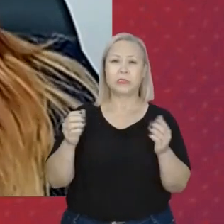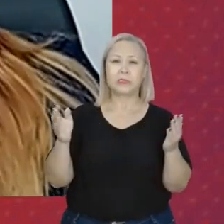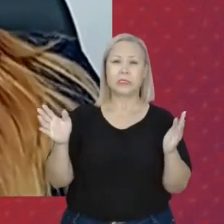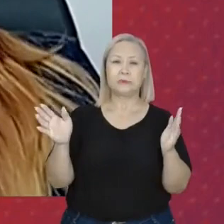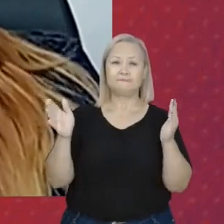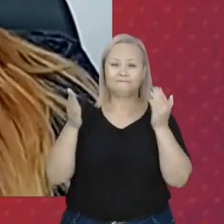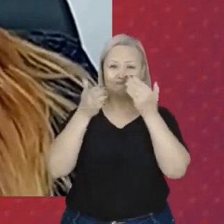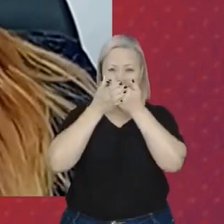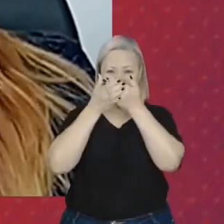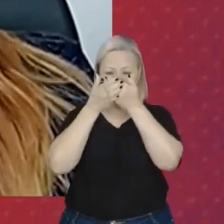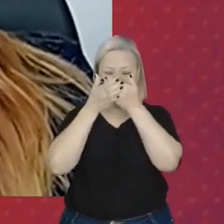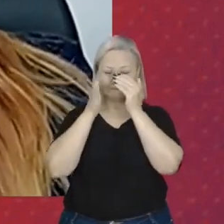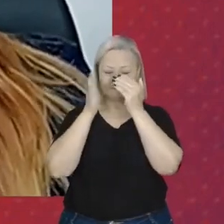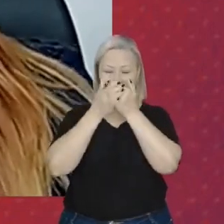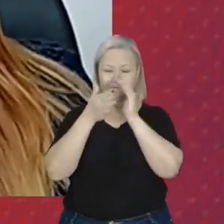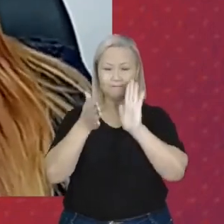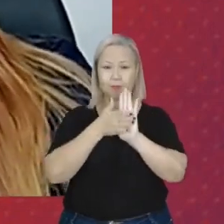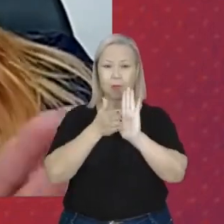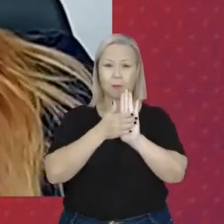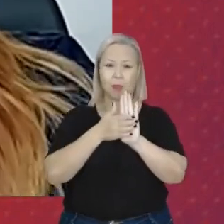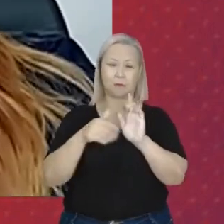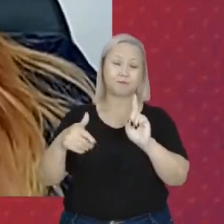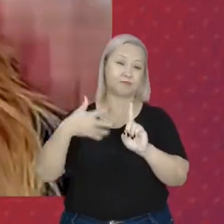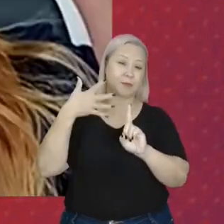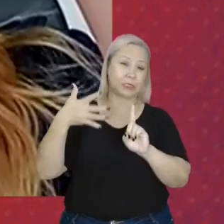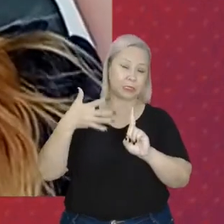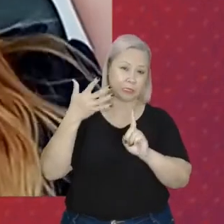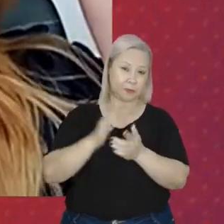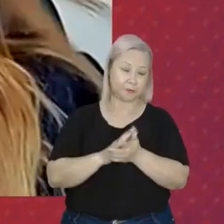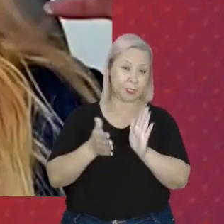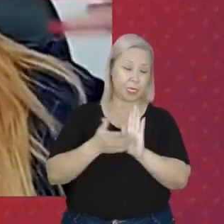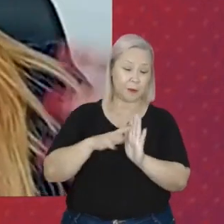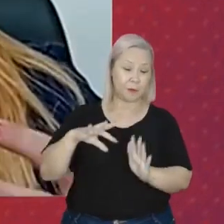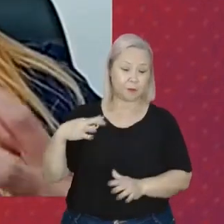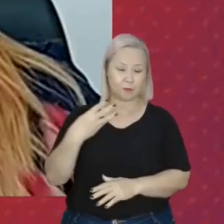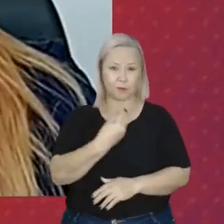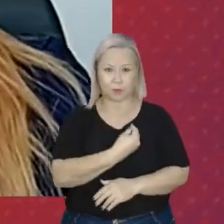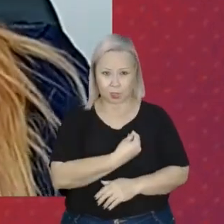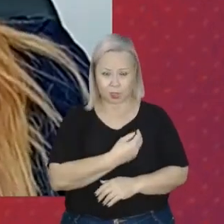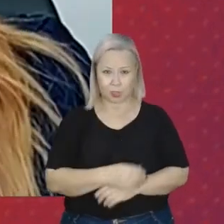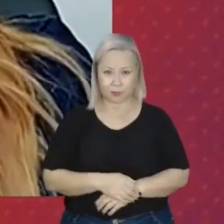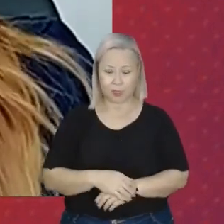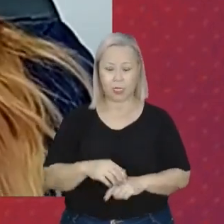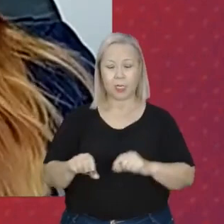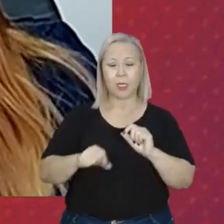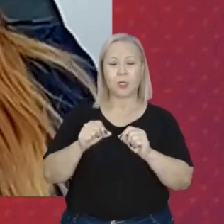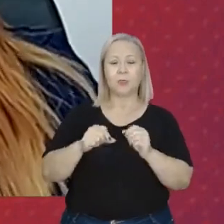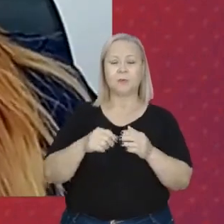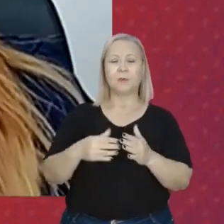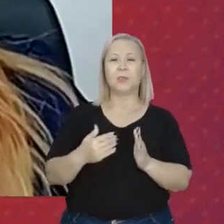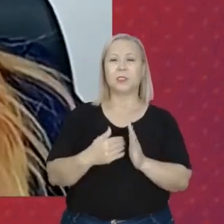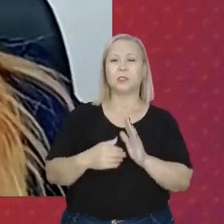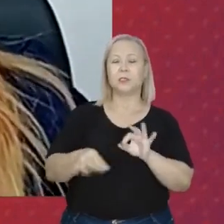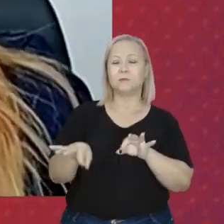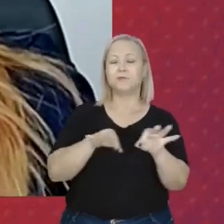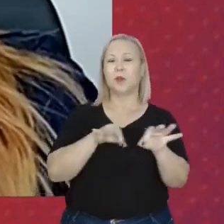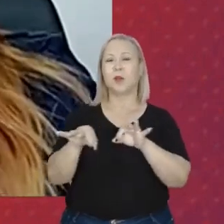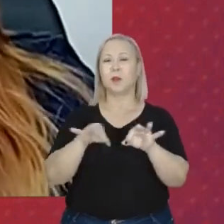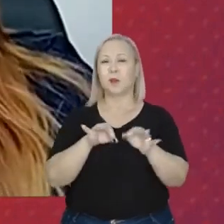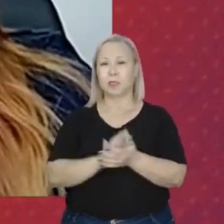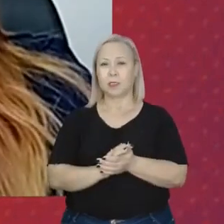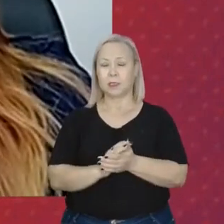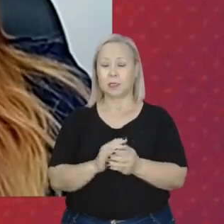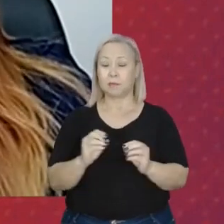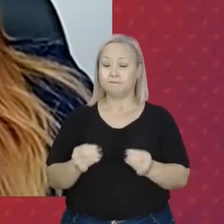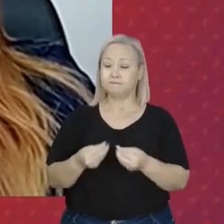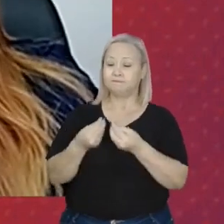invisibilizava a pauta LGBTQIA+, e a pauta transgênera. Então, a gente está levantando o tamanho desse desmonte e dando